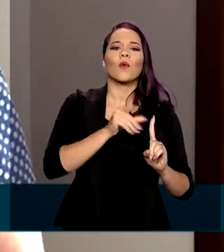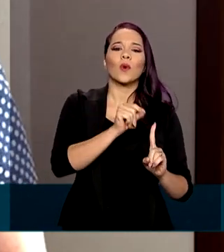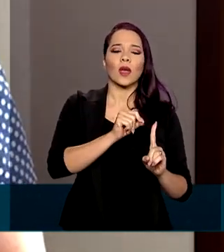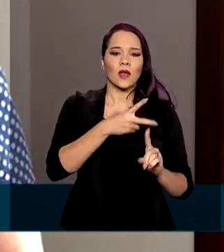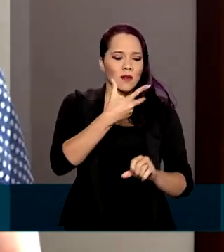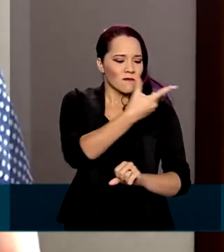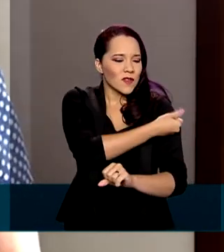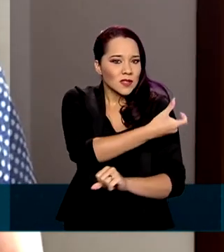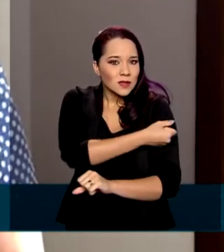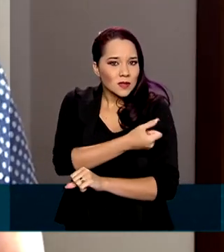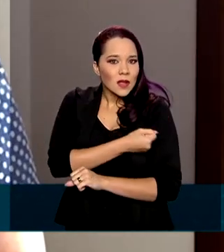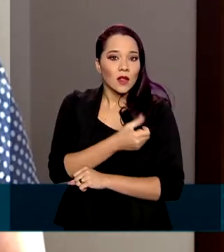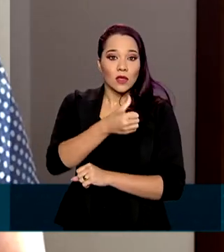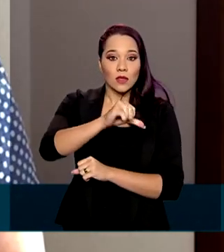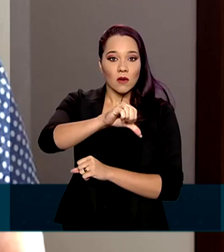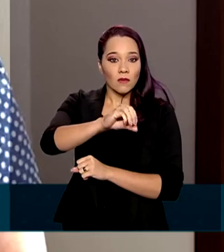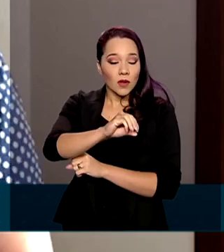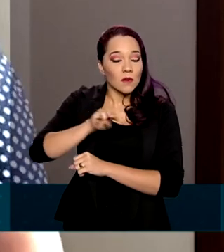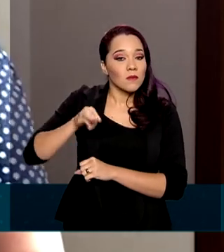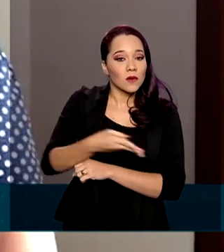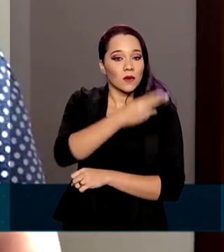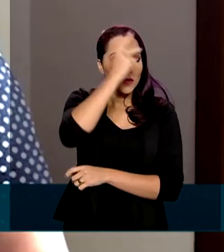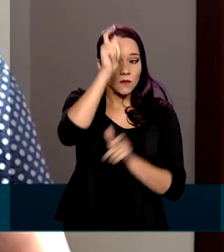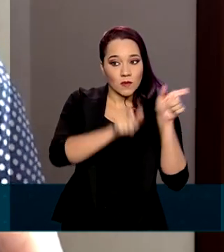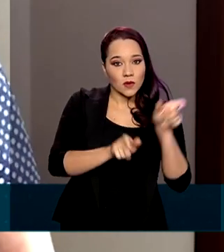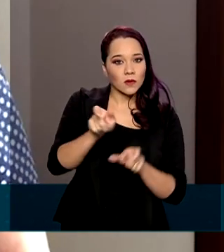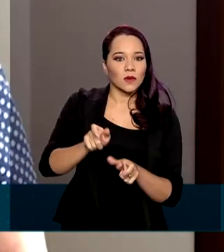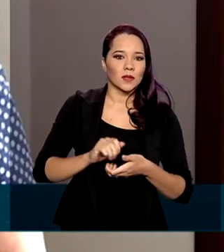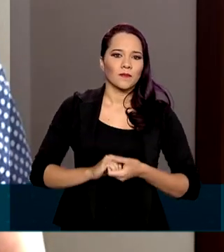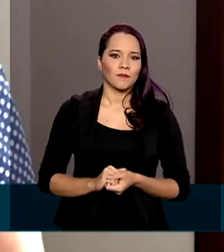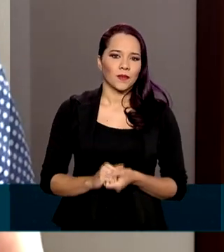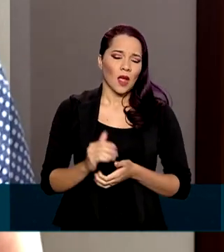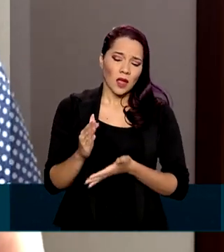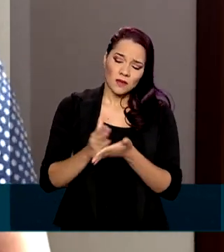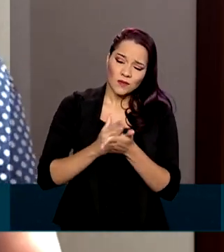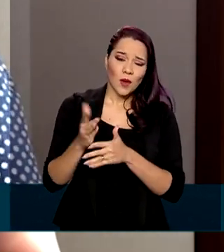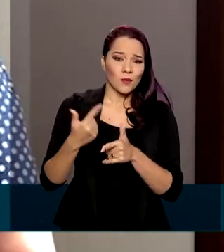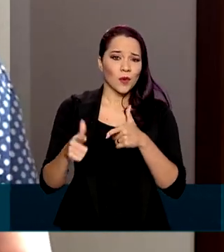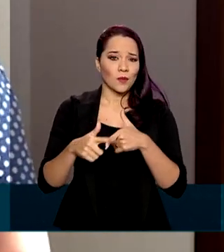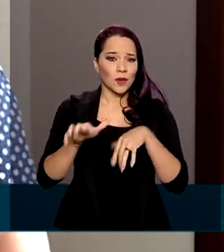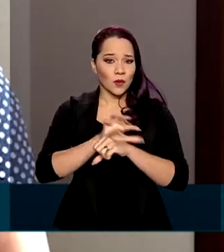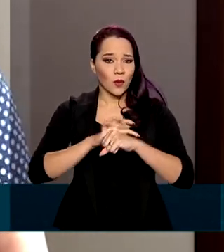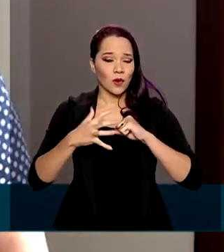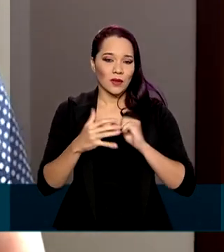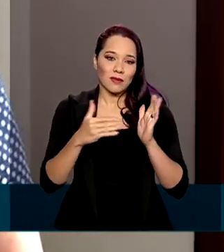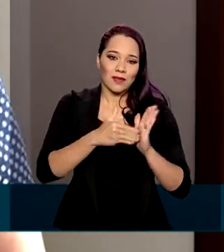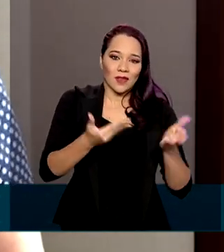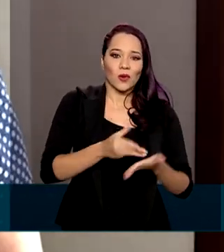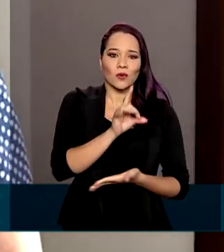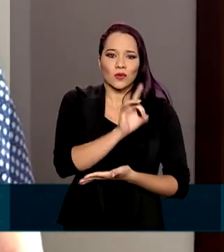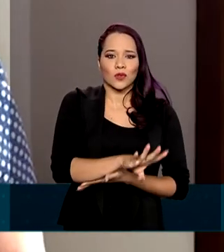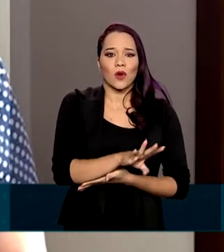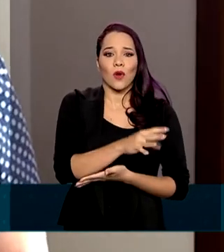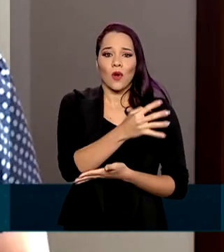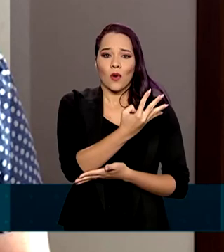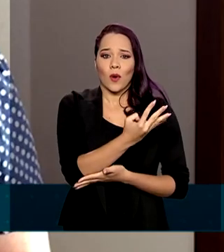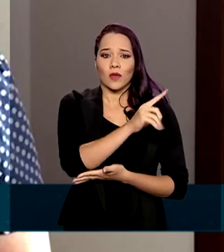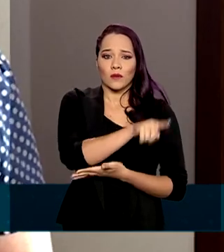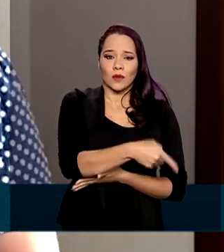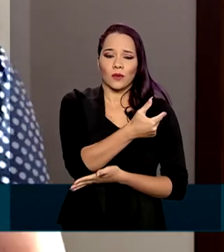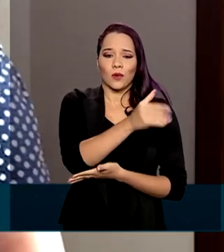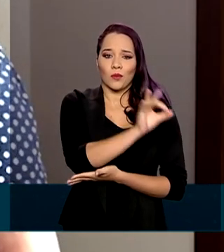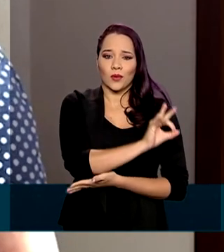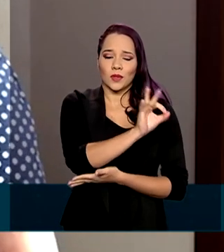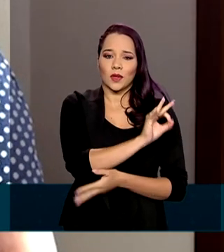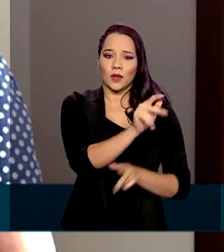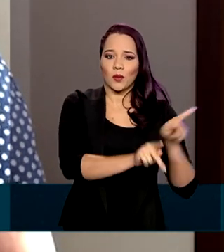este ano 90 milhões de pessoas. Talvez por causa da pandemia, até agora, apenas 4,2